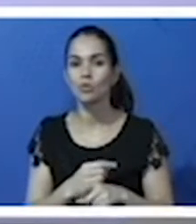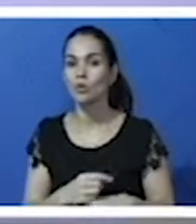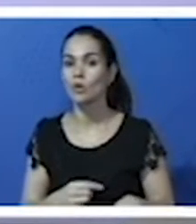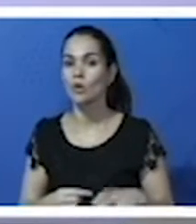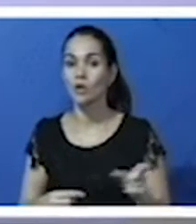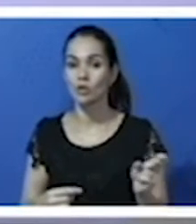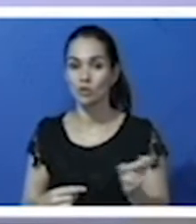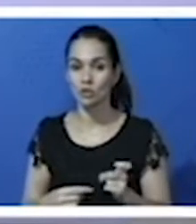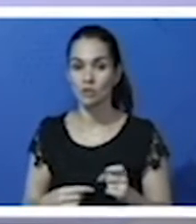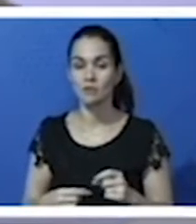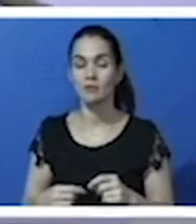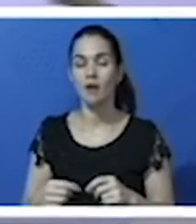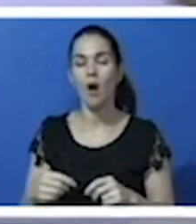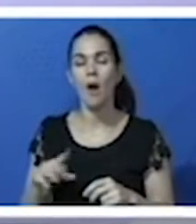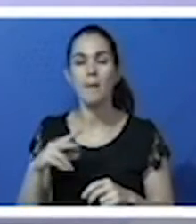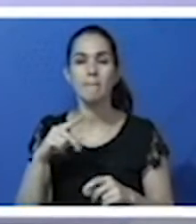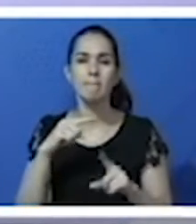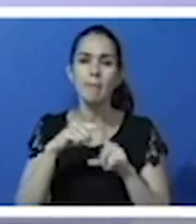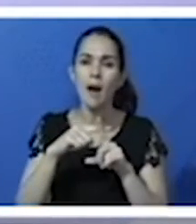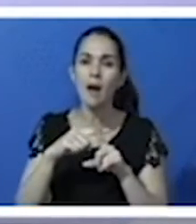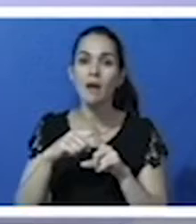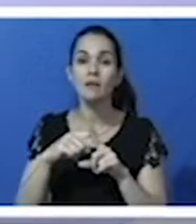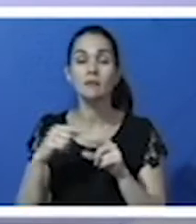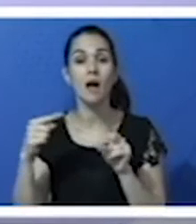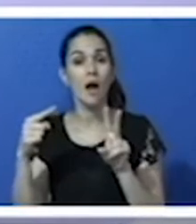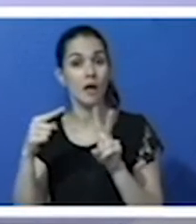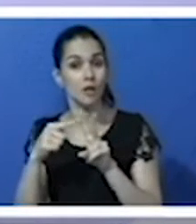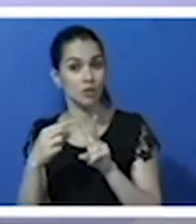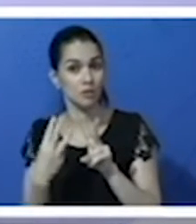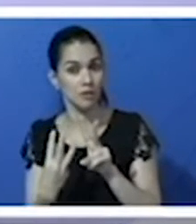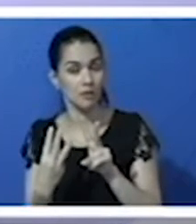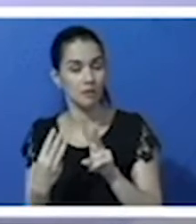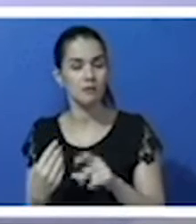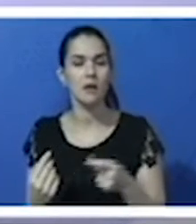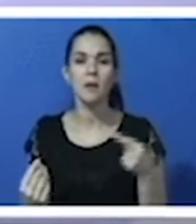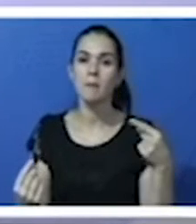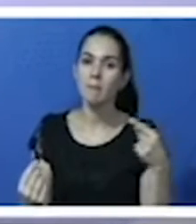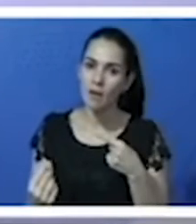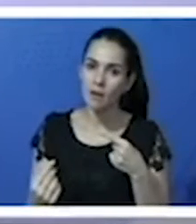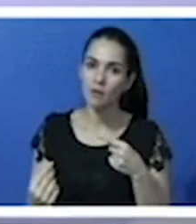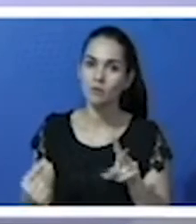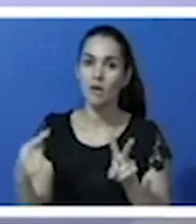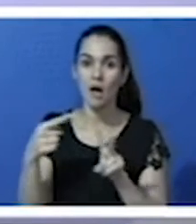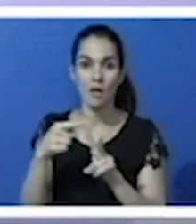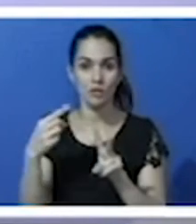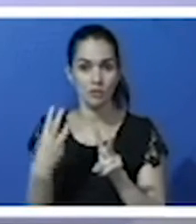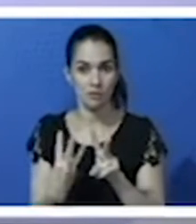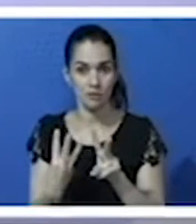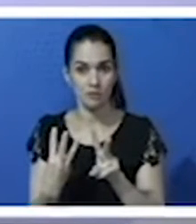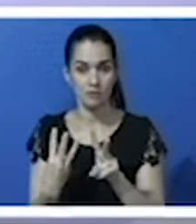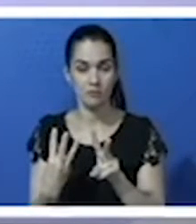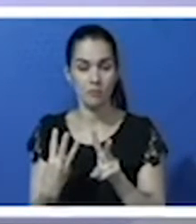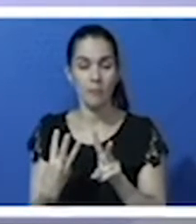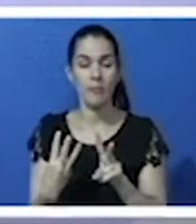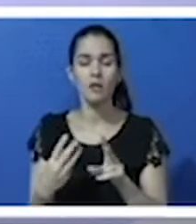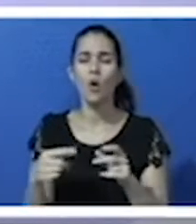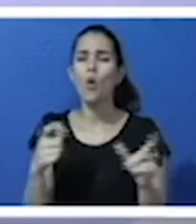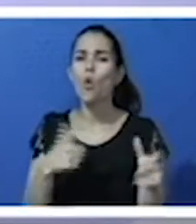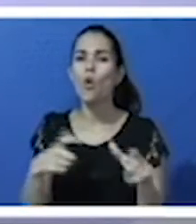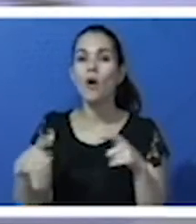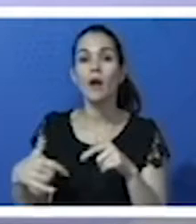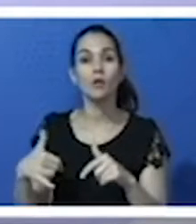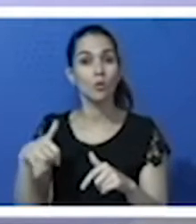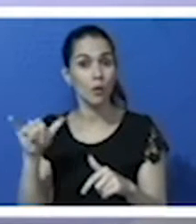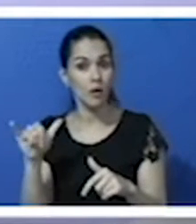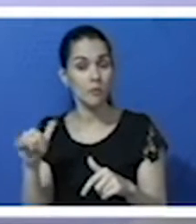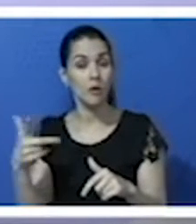raiz de 3 e o menos raiz de 3. Agora, vamos fazer a mesma coisa para o y valendo 2. Então, no lugar do y aqui, a gente coloca o